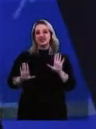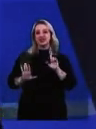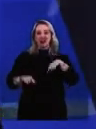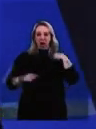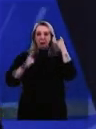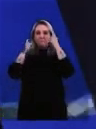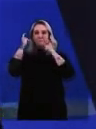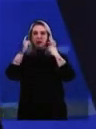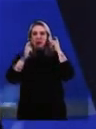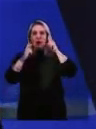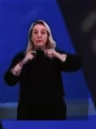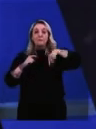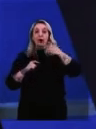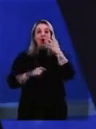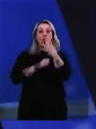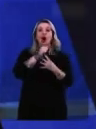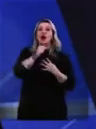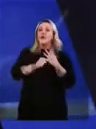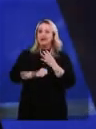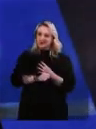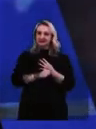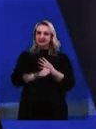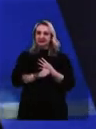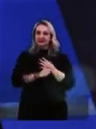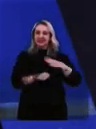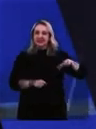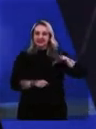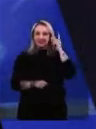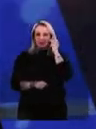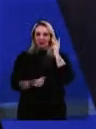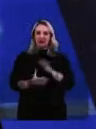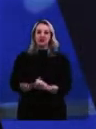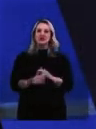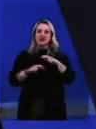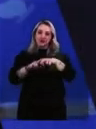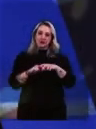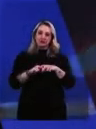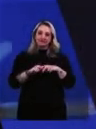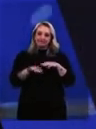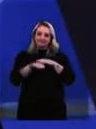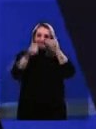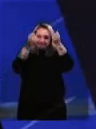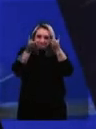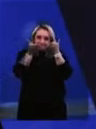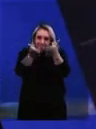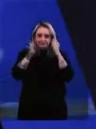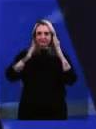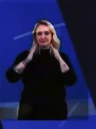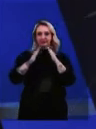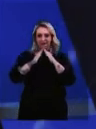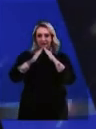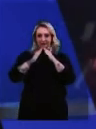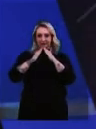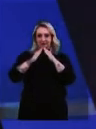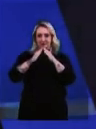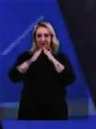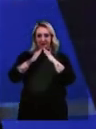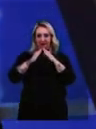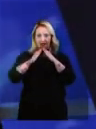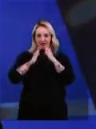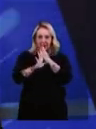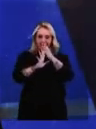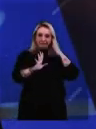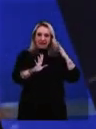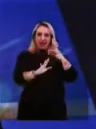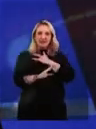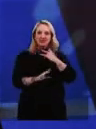estou preocupado com os próximos 4 anos da cidade de São Paulo. E é por isso que eu quero falar com você que está em casa, que está enfrentando a fila